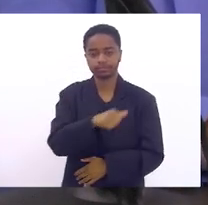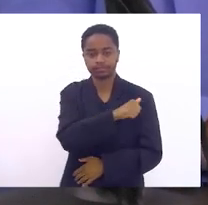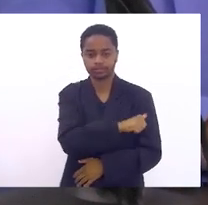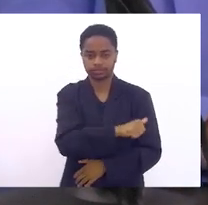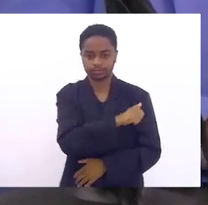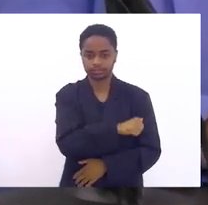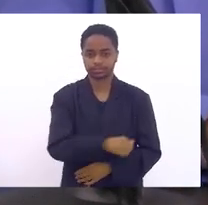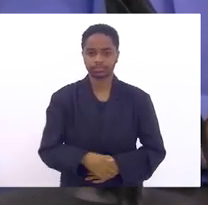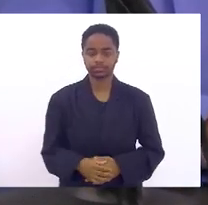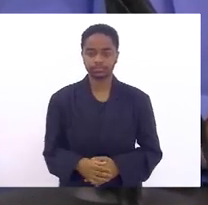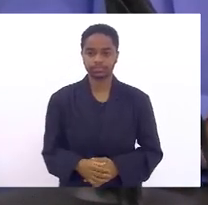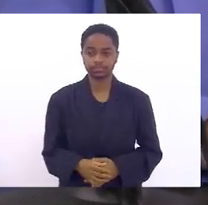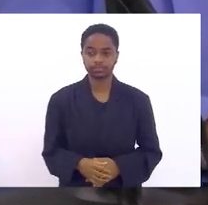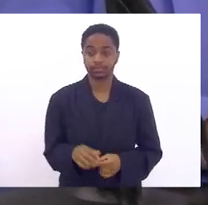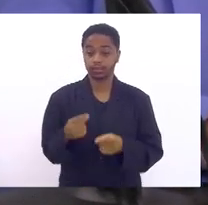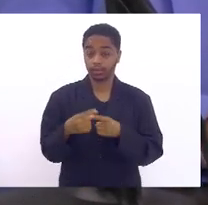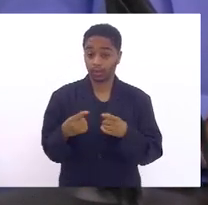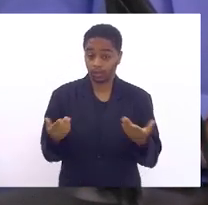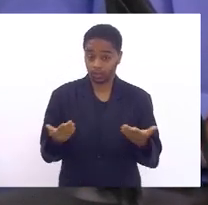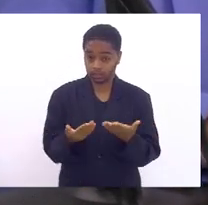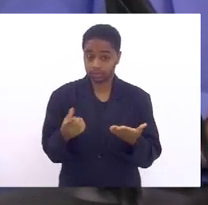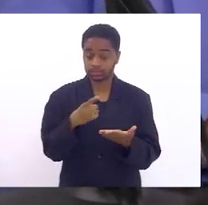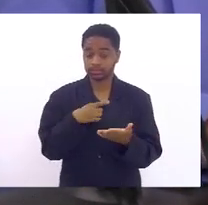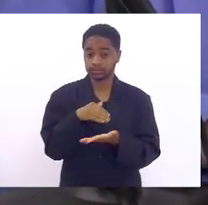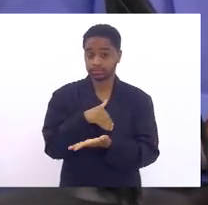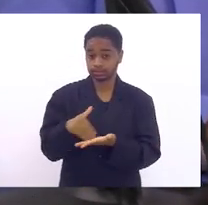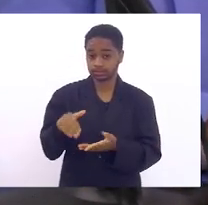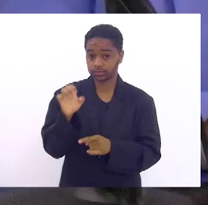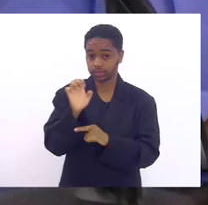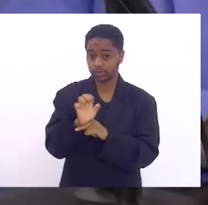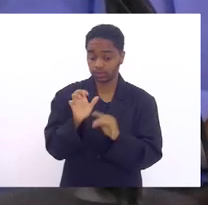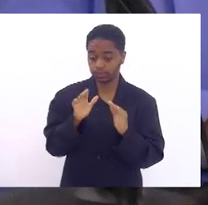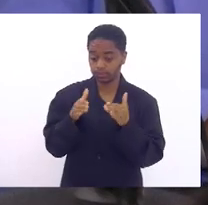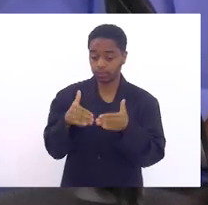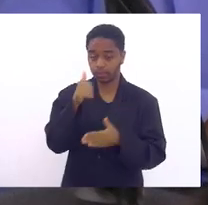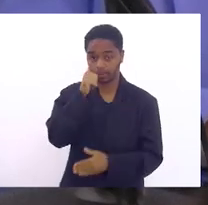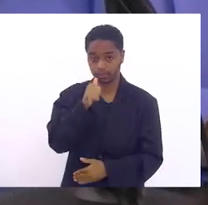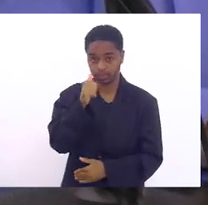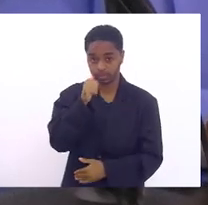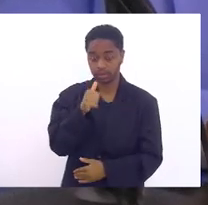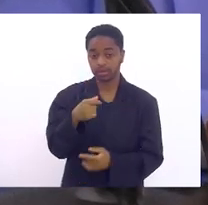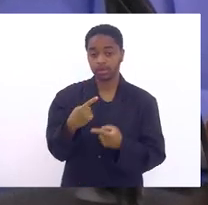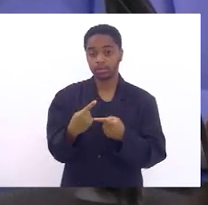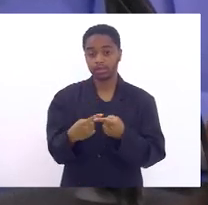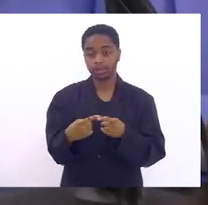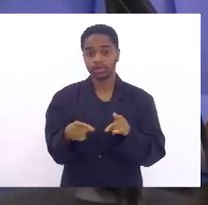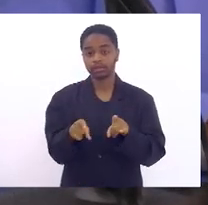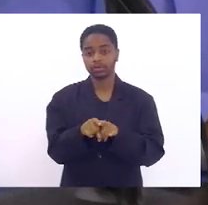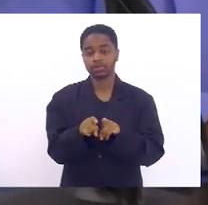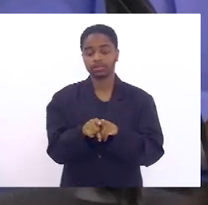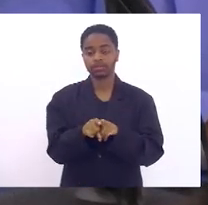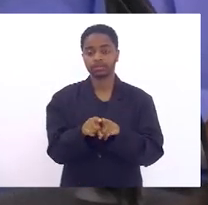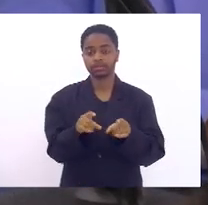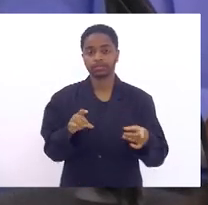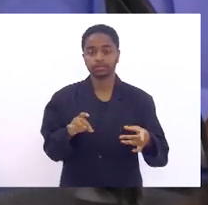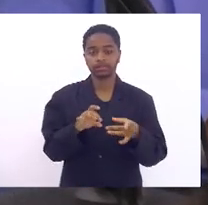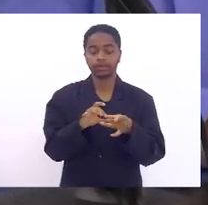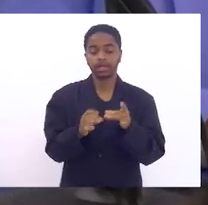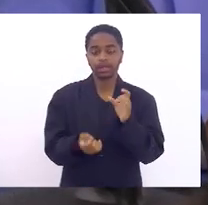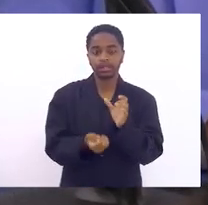Janeiro a gente hoje tem uma Secretaria de Estado da mulher que tá inclusive institucionalizada por meio de